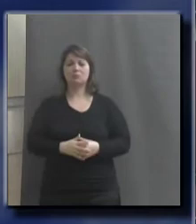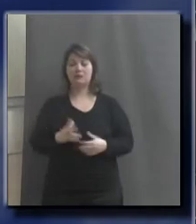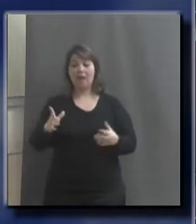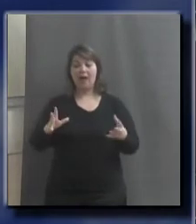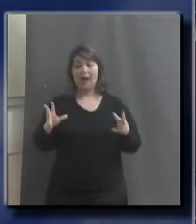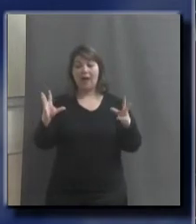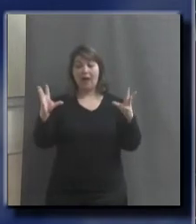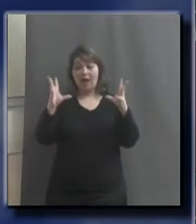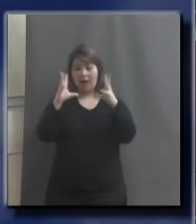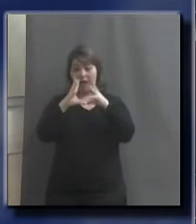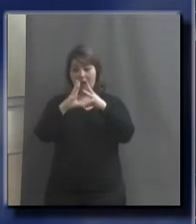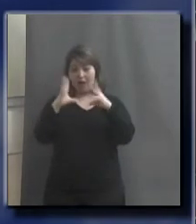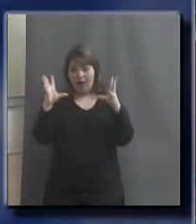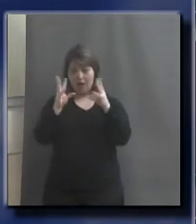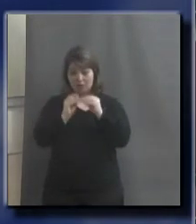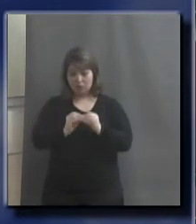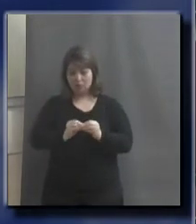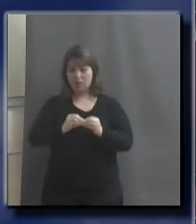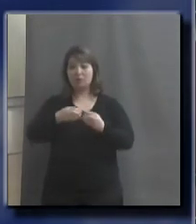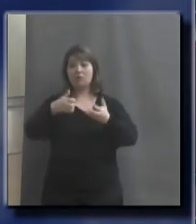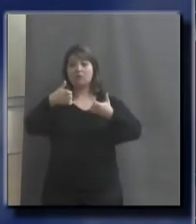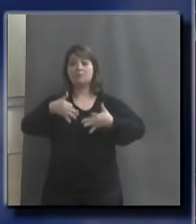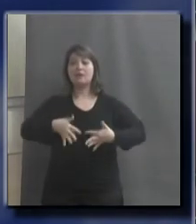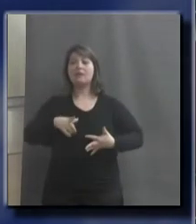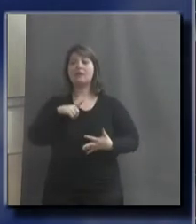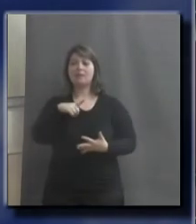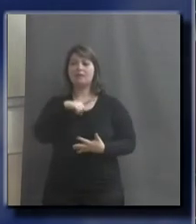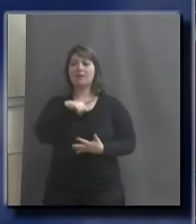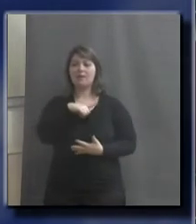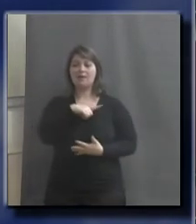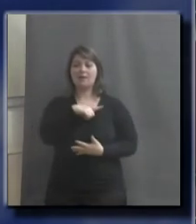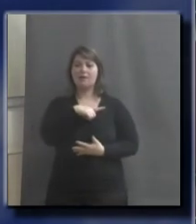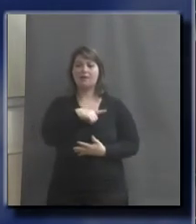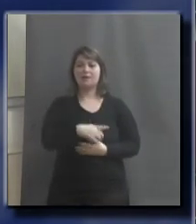resolução está mantida, mas existe uma